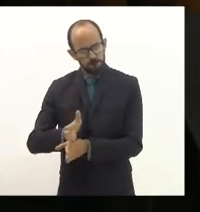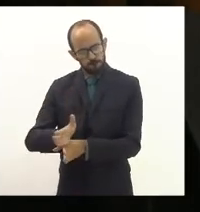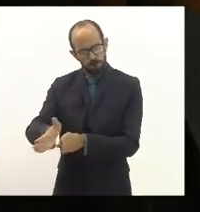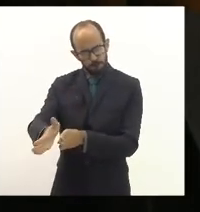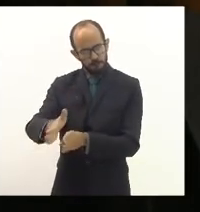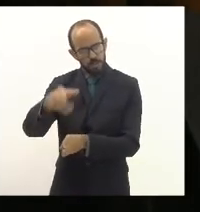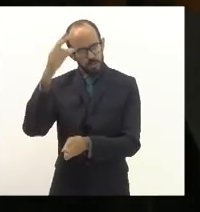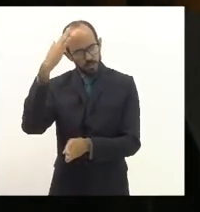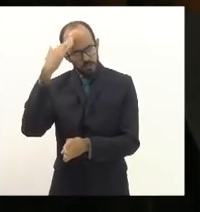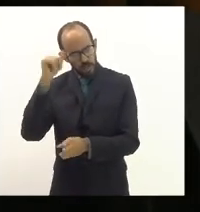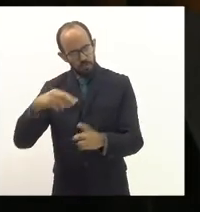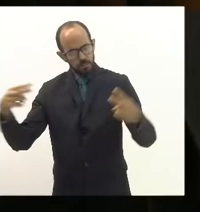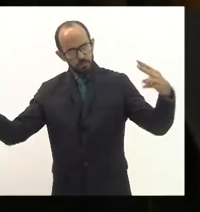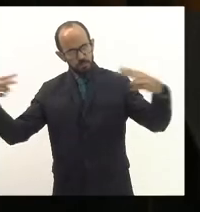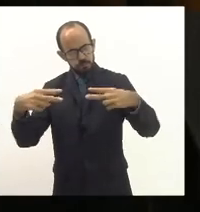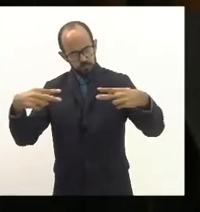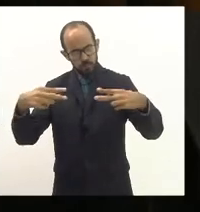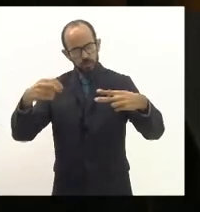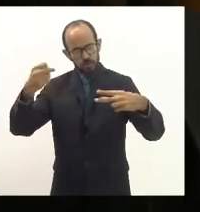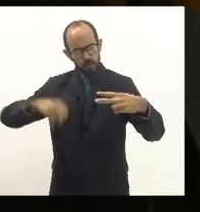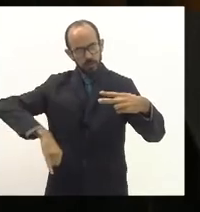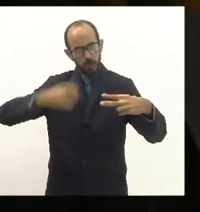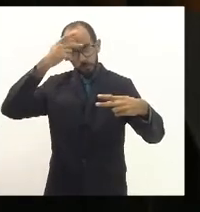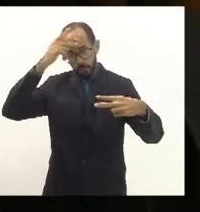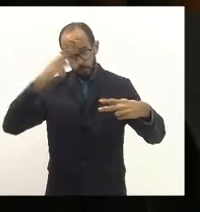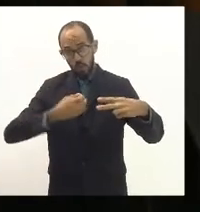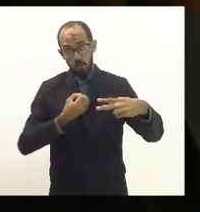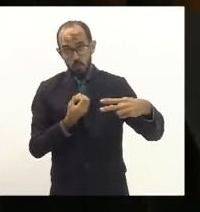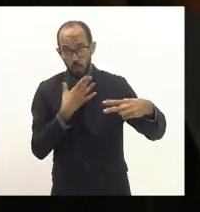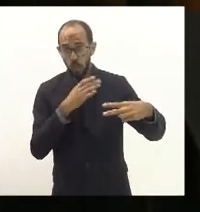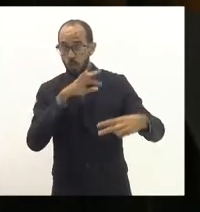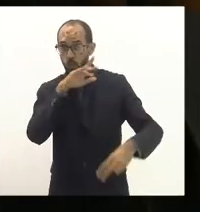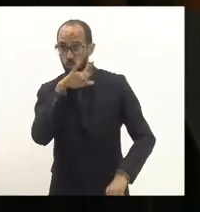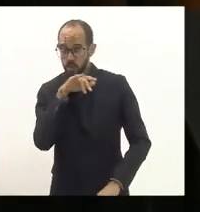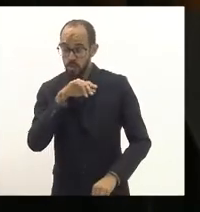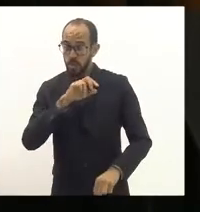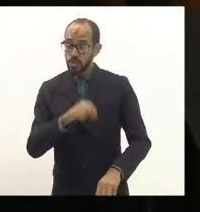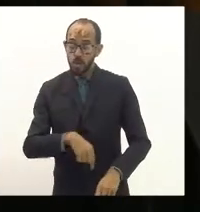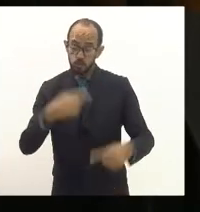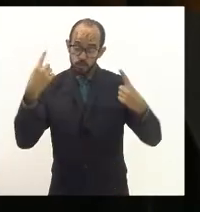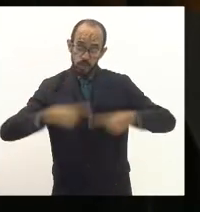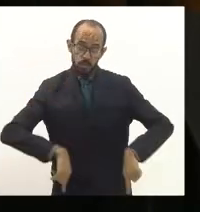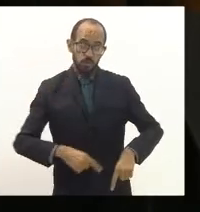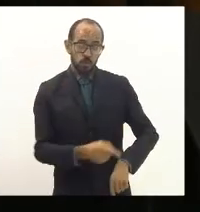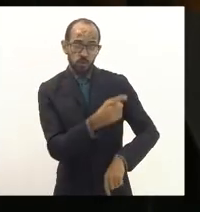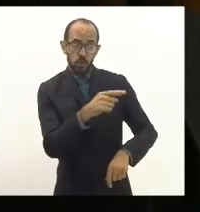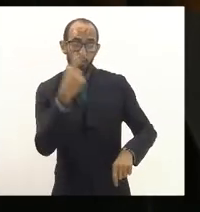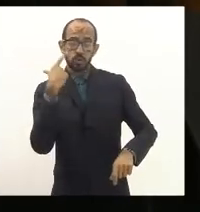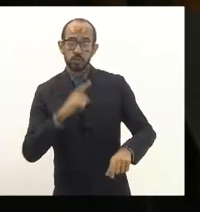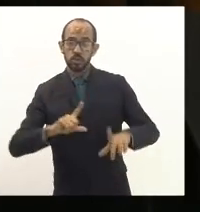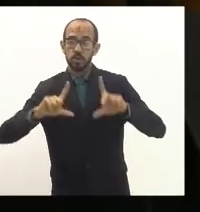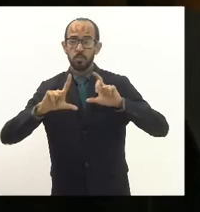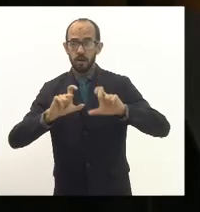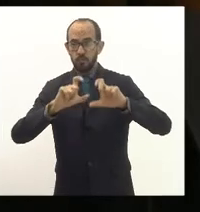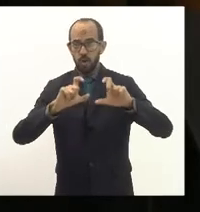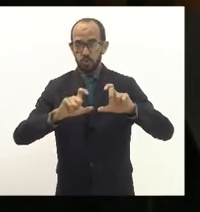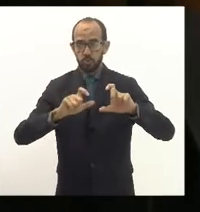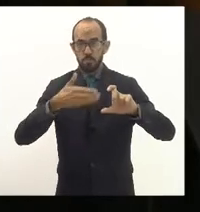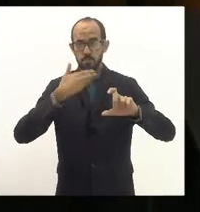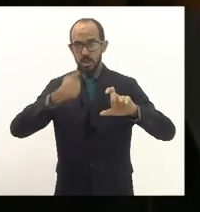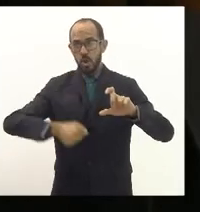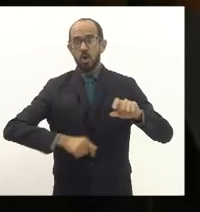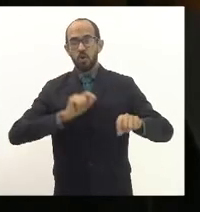nos olhos quando alguém presta ou não presta. Eu desafio o senhor a fazer uma foto, e de